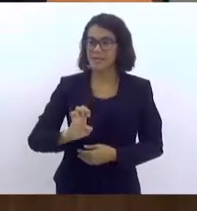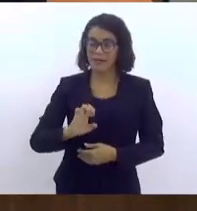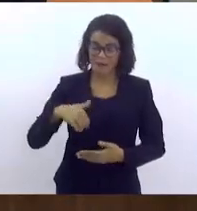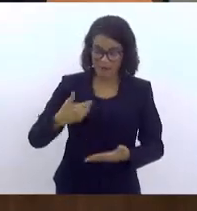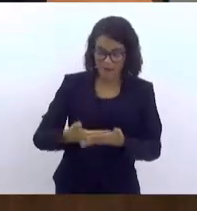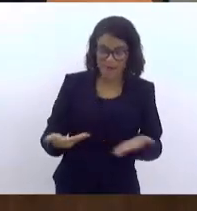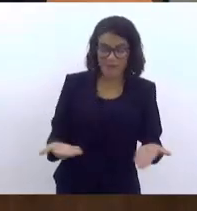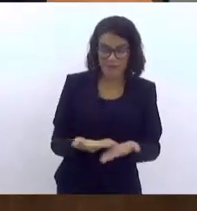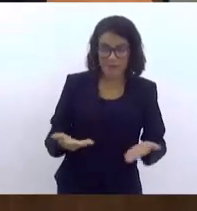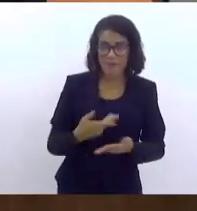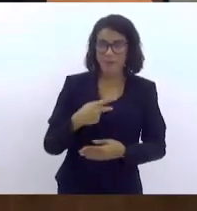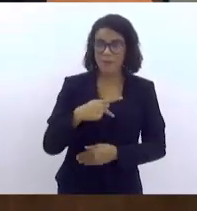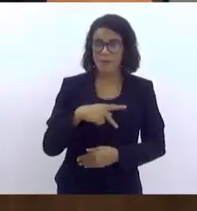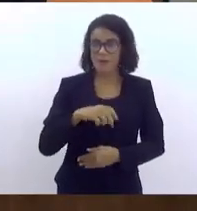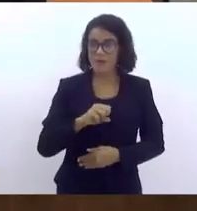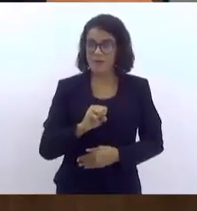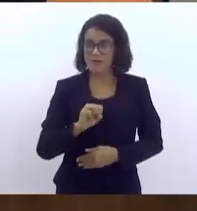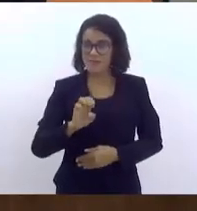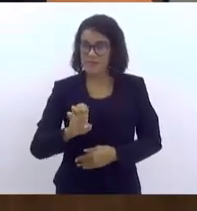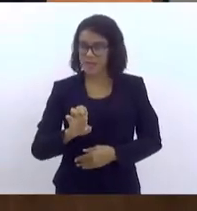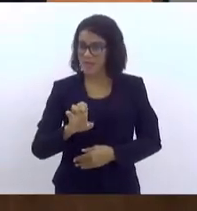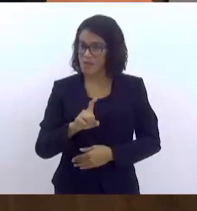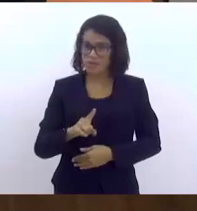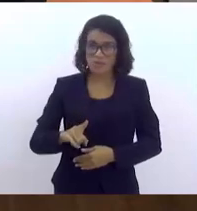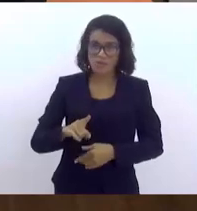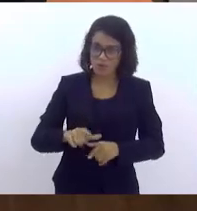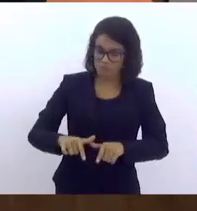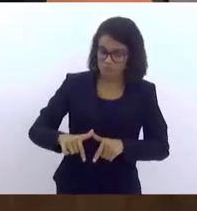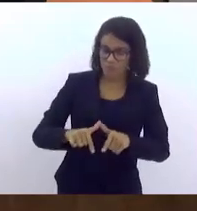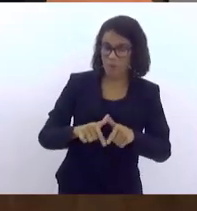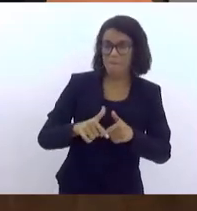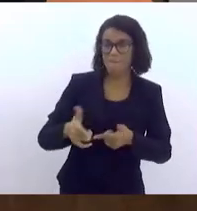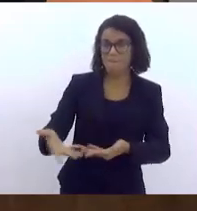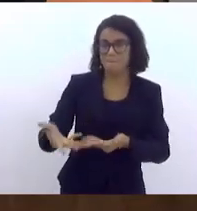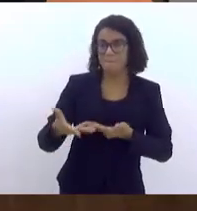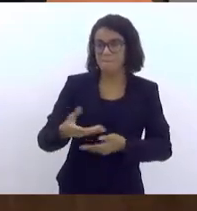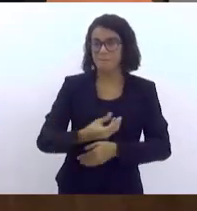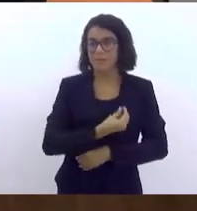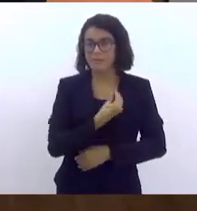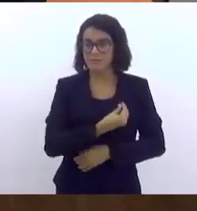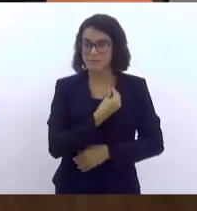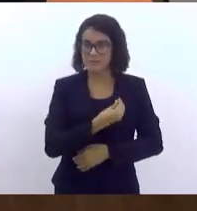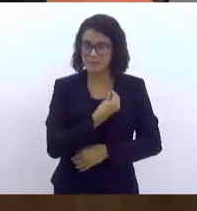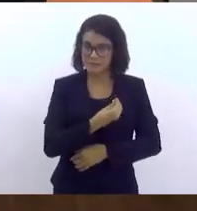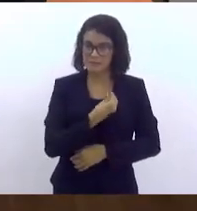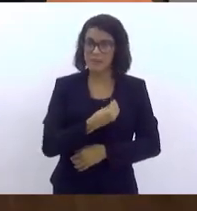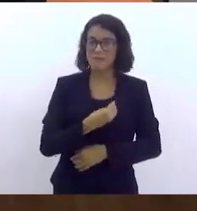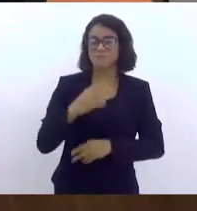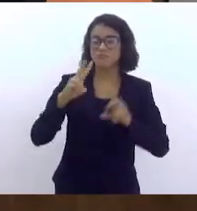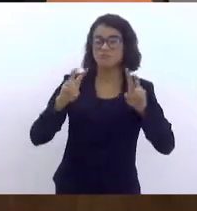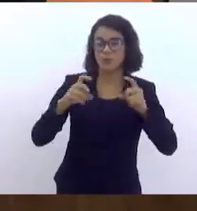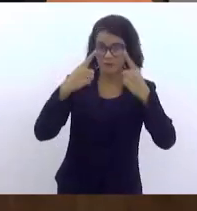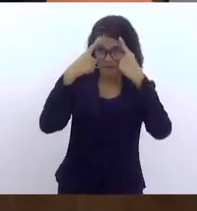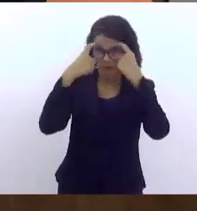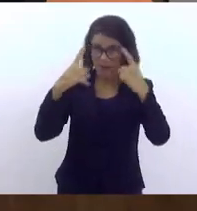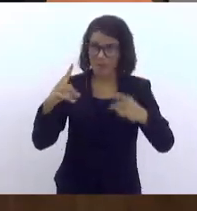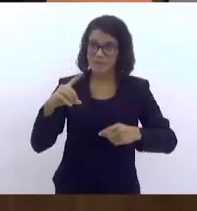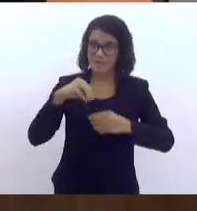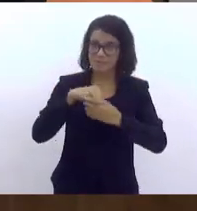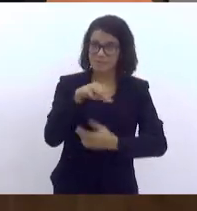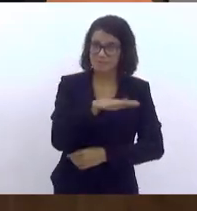o PSE não foi acionado para participar das discussões frente a violência no território escolar